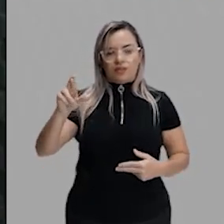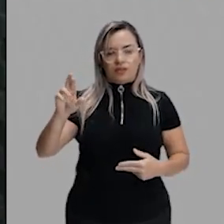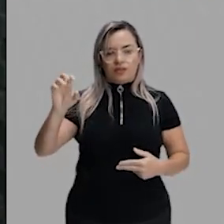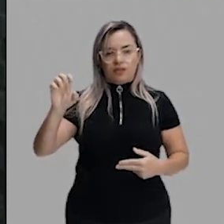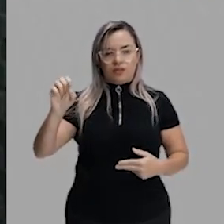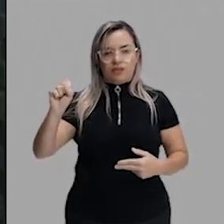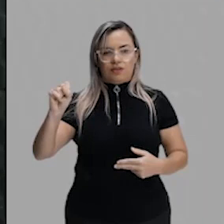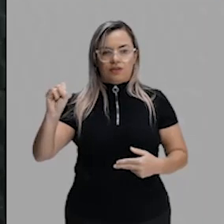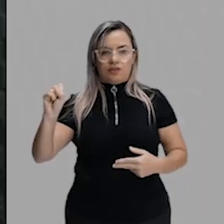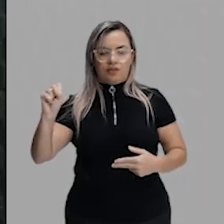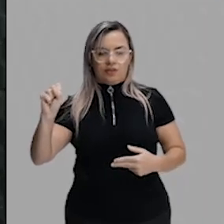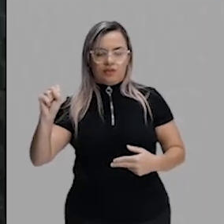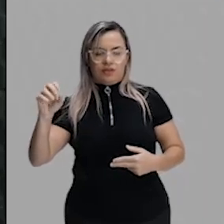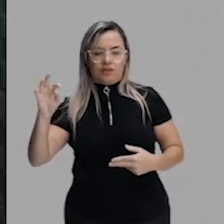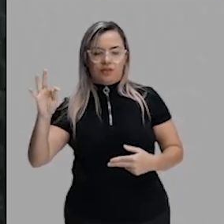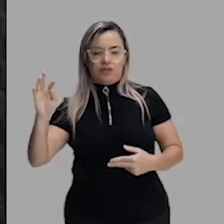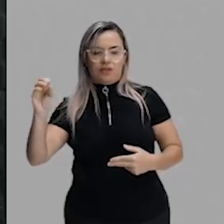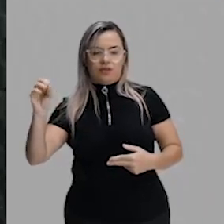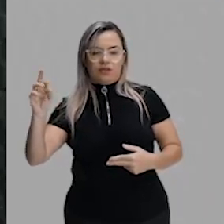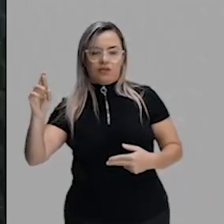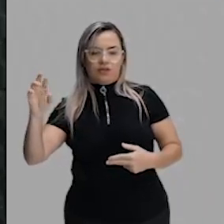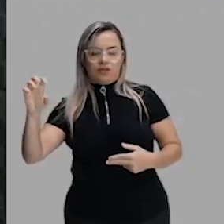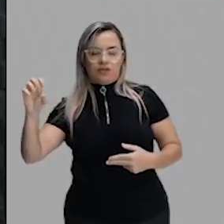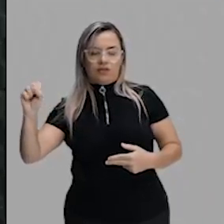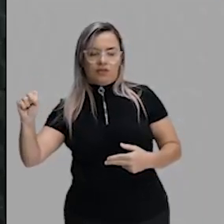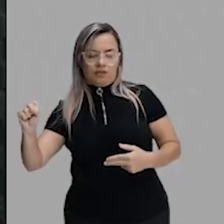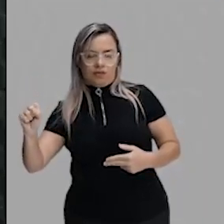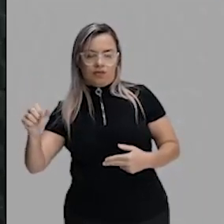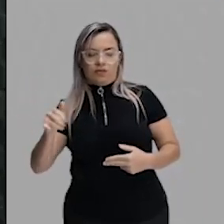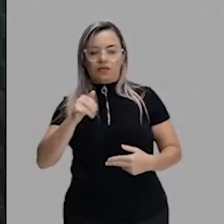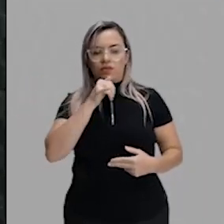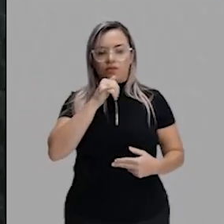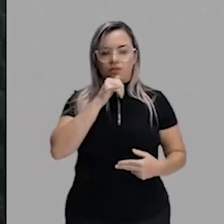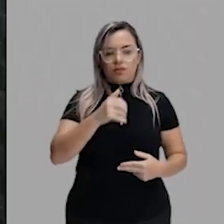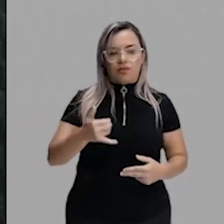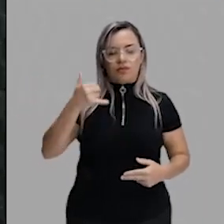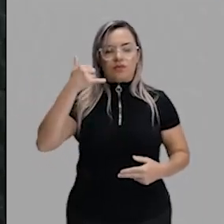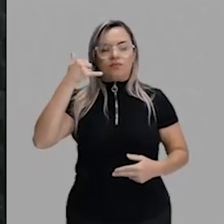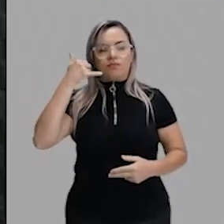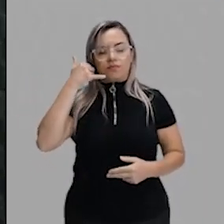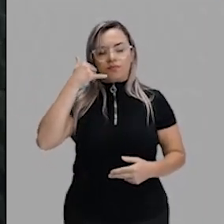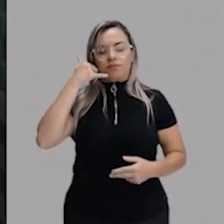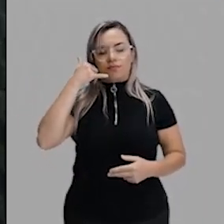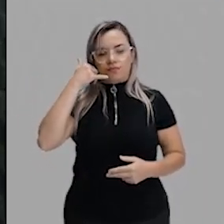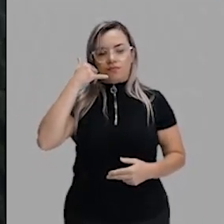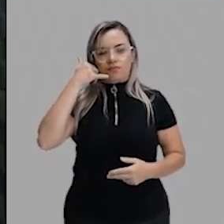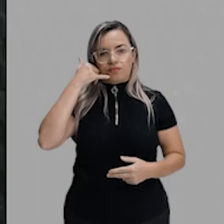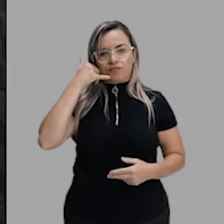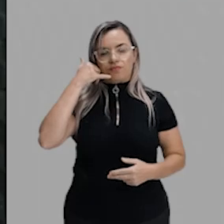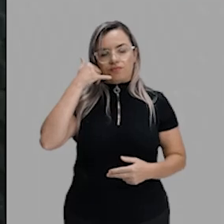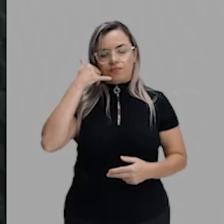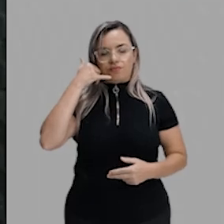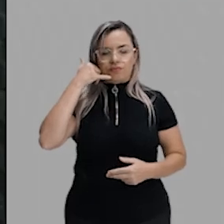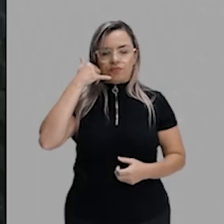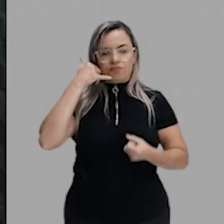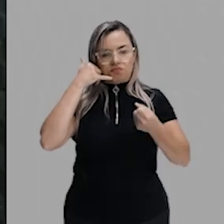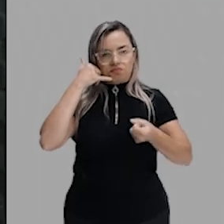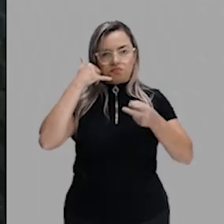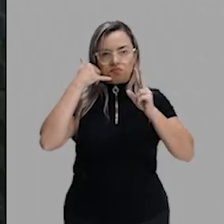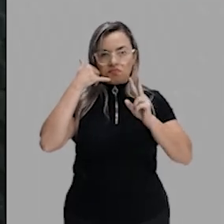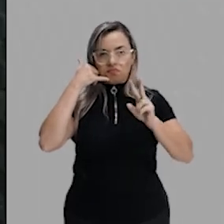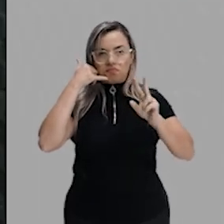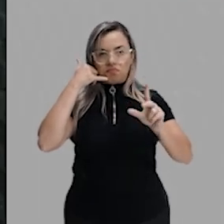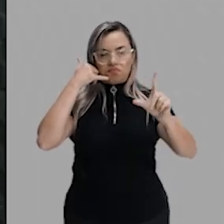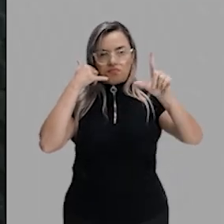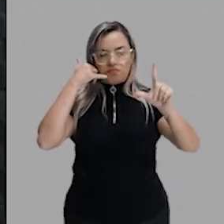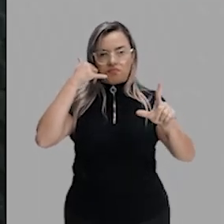logicamente, dos dispositivos eletrônicos, né? Por exemplo, o celular que você possa estar vendo essa aula,